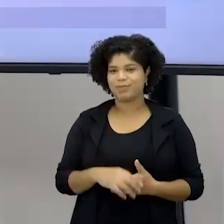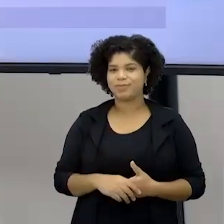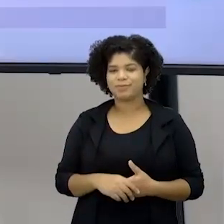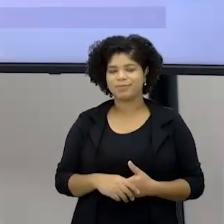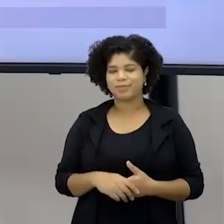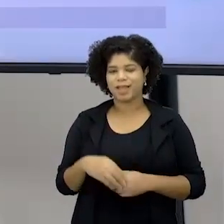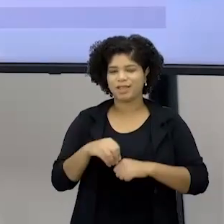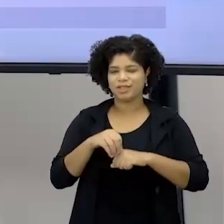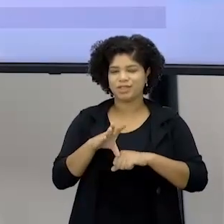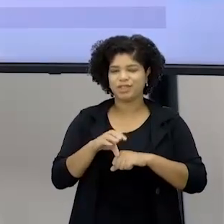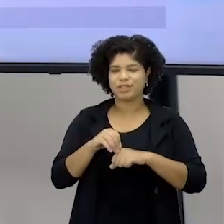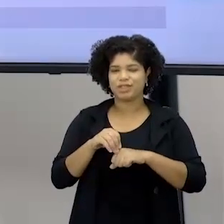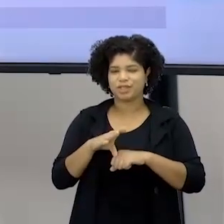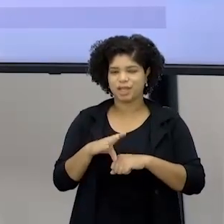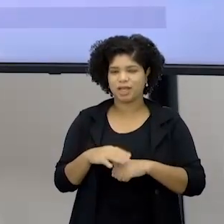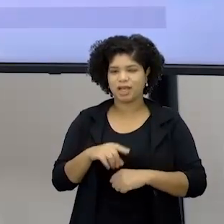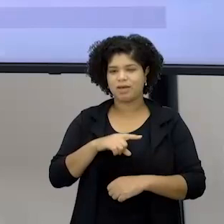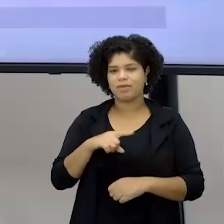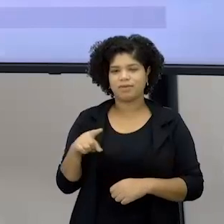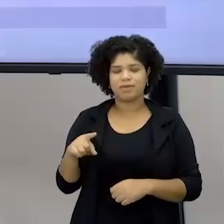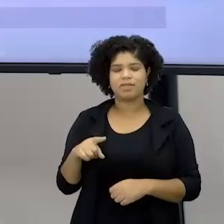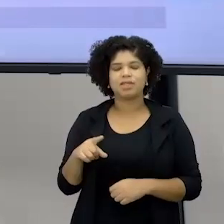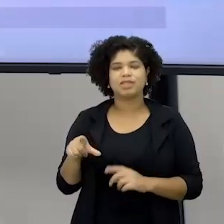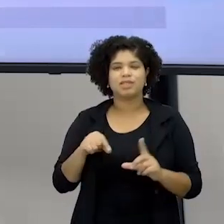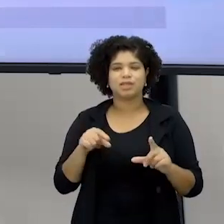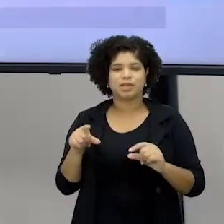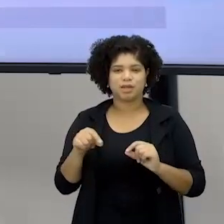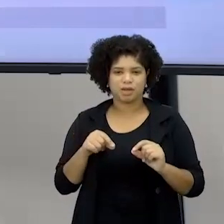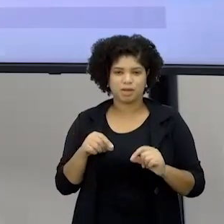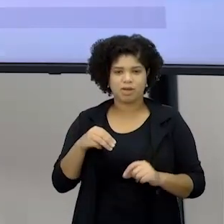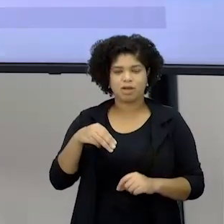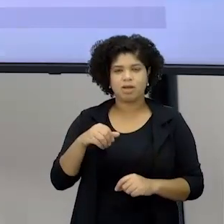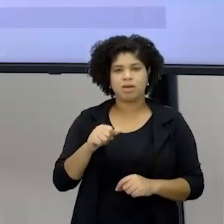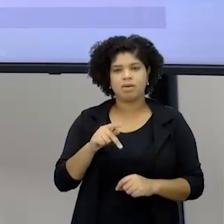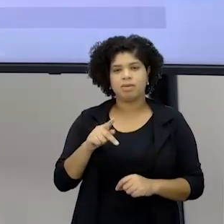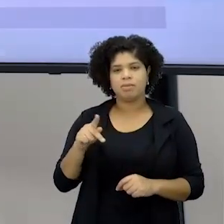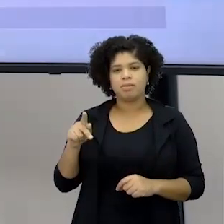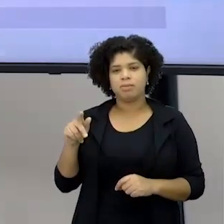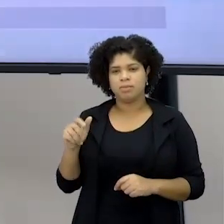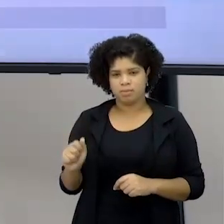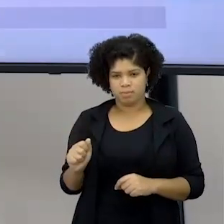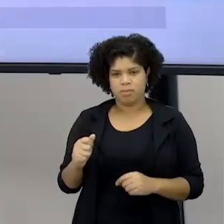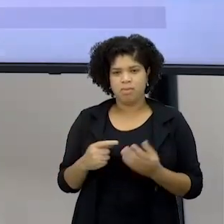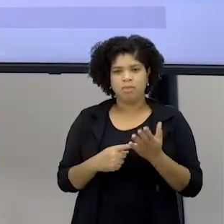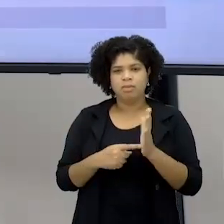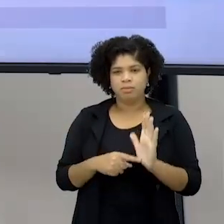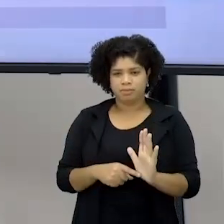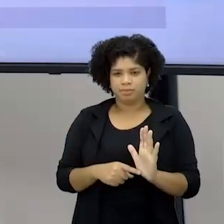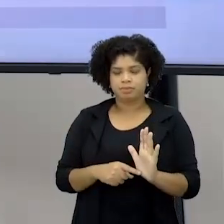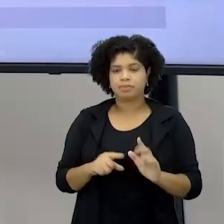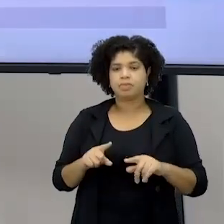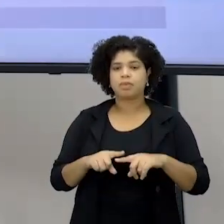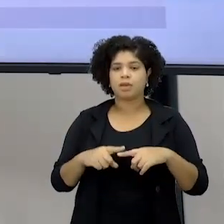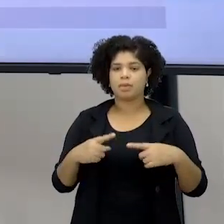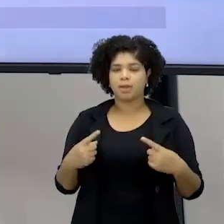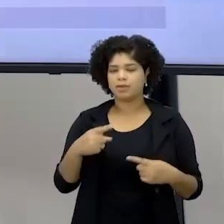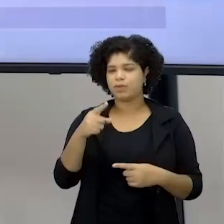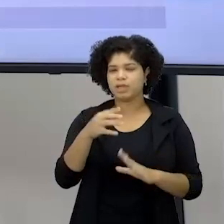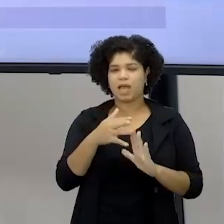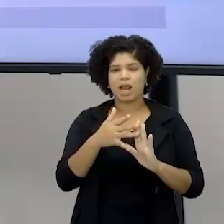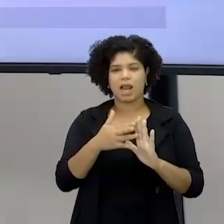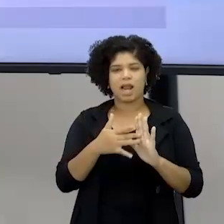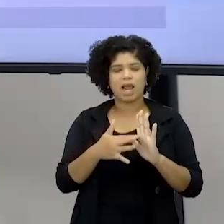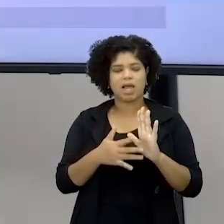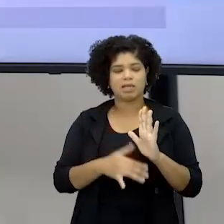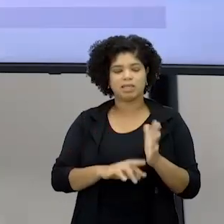a indicação de uma modalidade que o mapa também indica, mas vocês vão ter uma lista